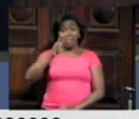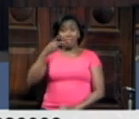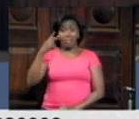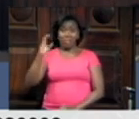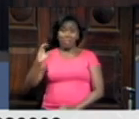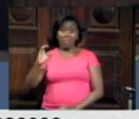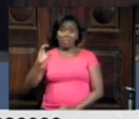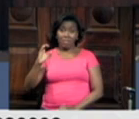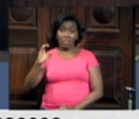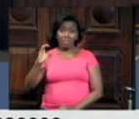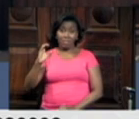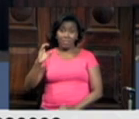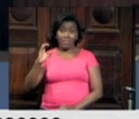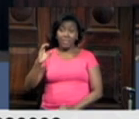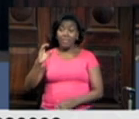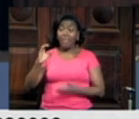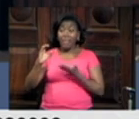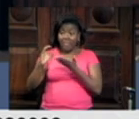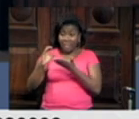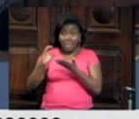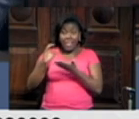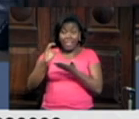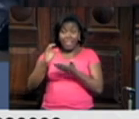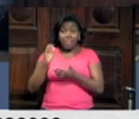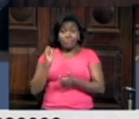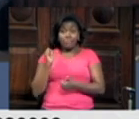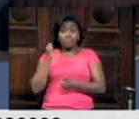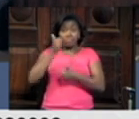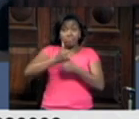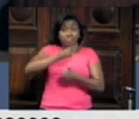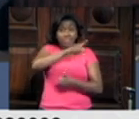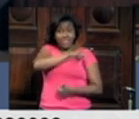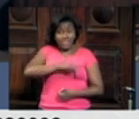Cardoso, que no seu primeiro ano de governo